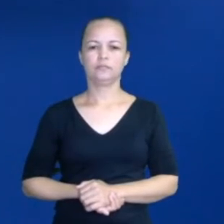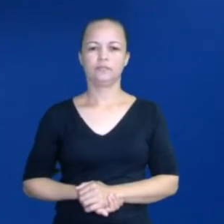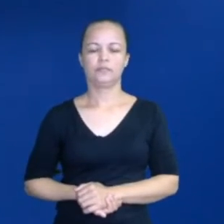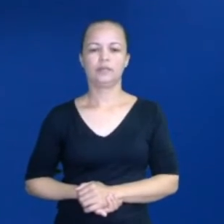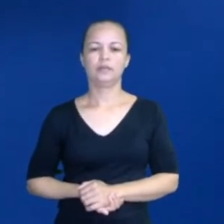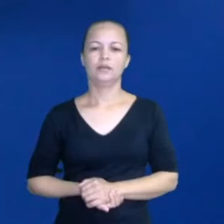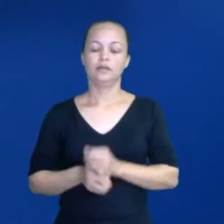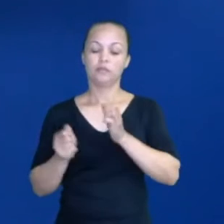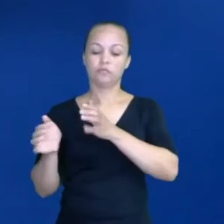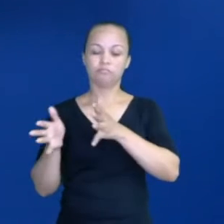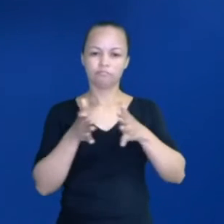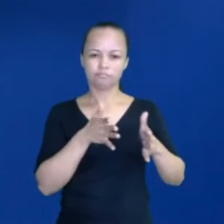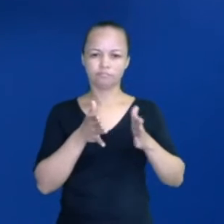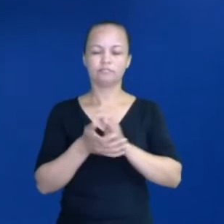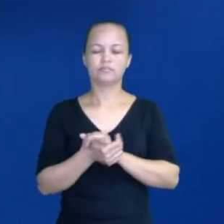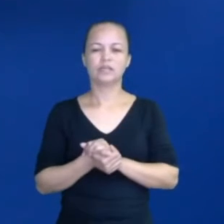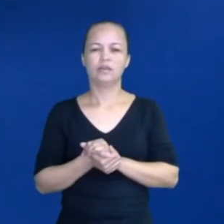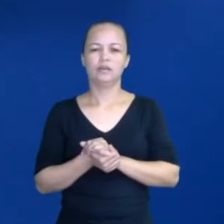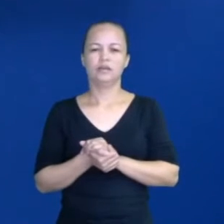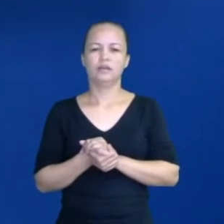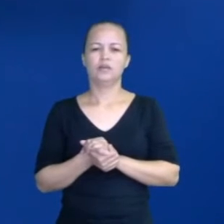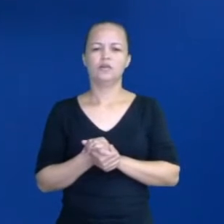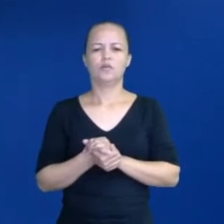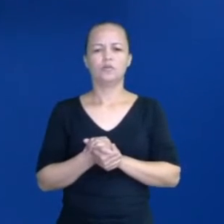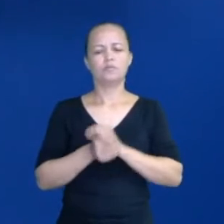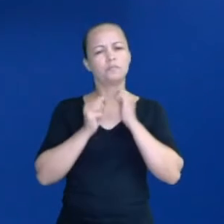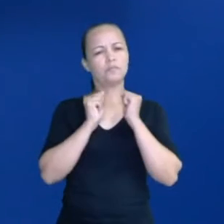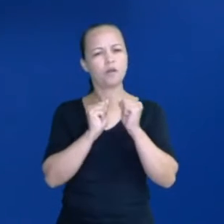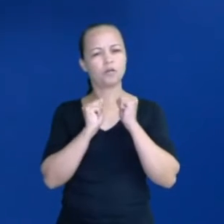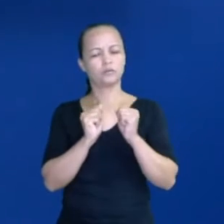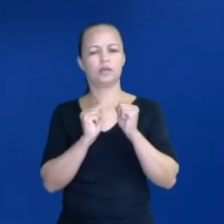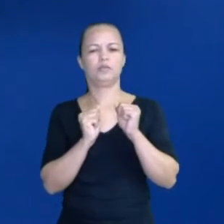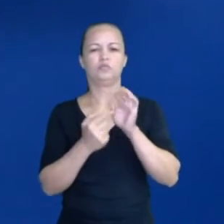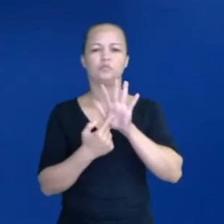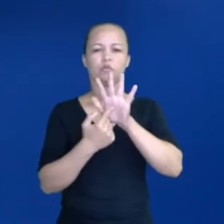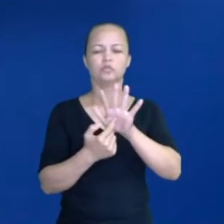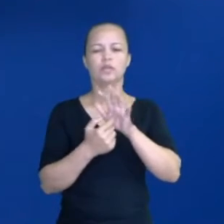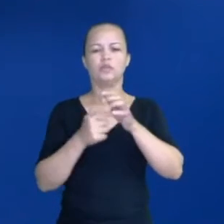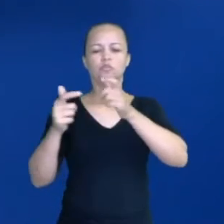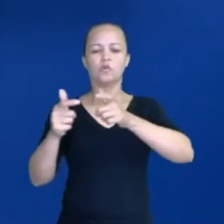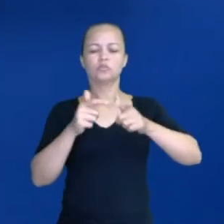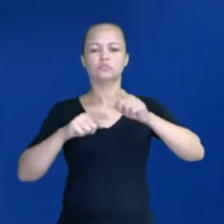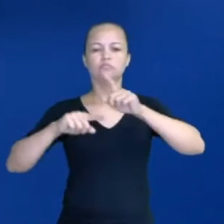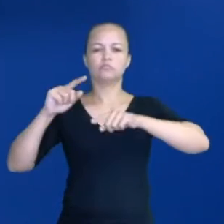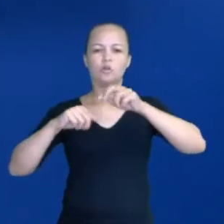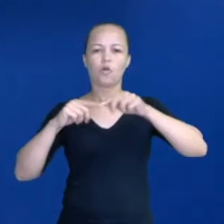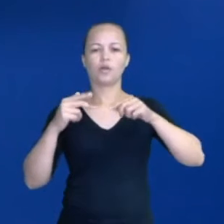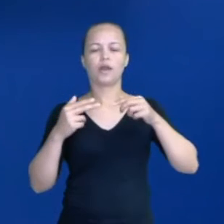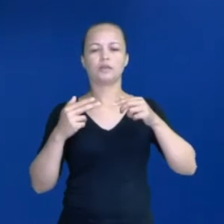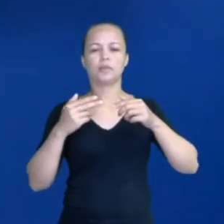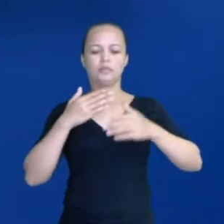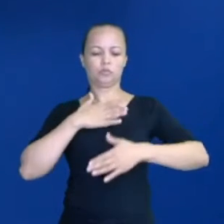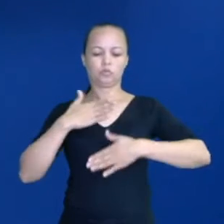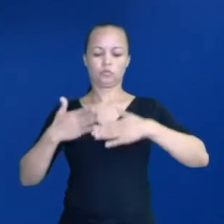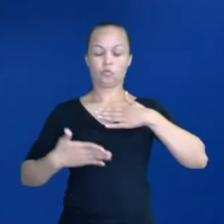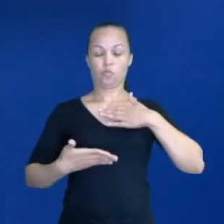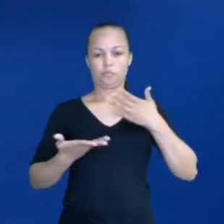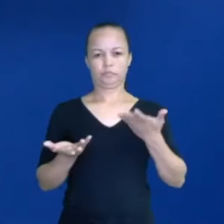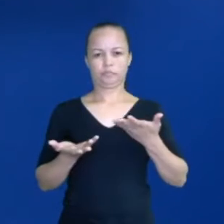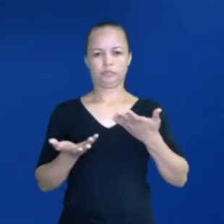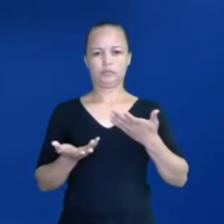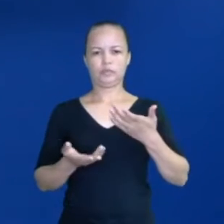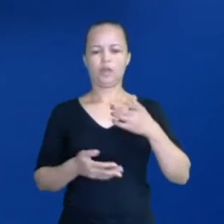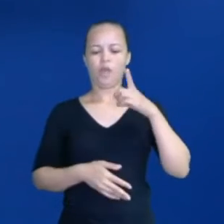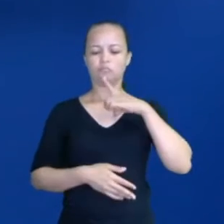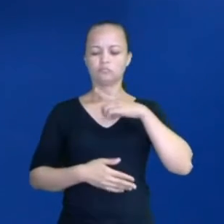seguindo. Como podemos indicar o posicionamento de objetos e locais a partir do nosso corpo? Eu tenho o meu